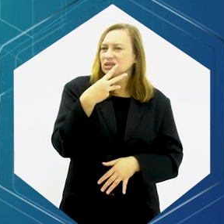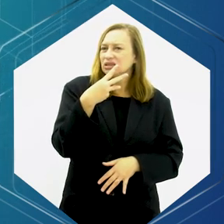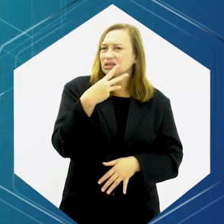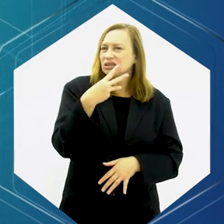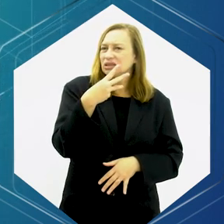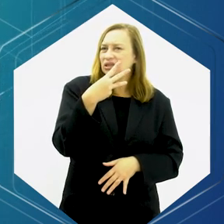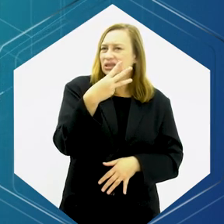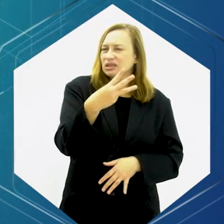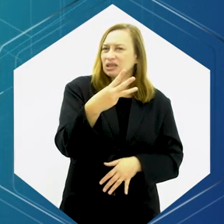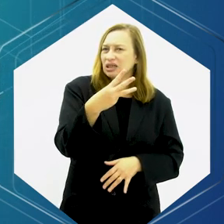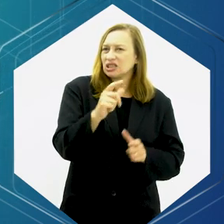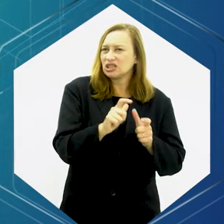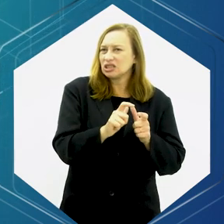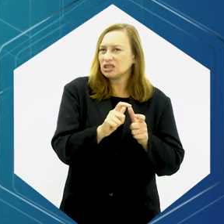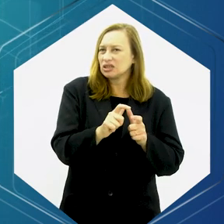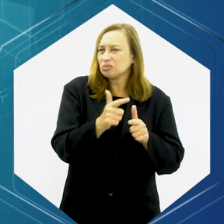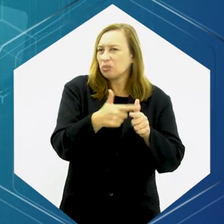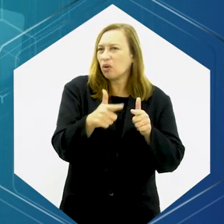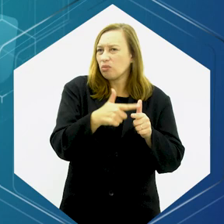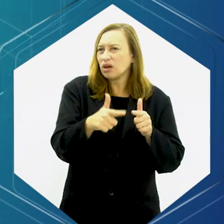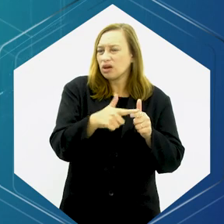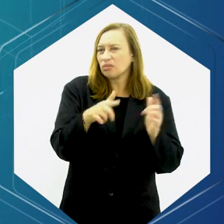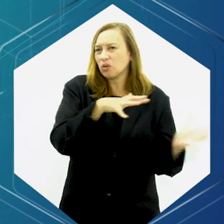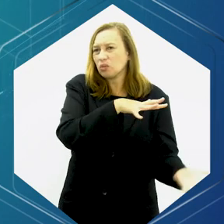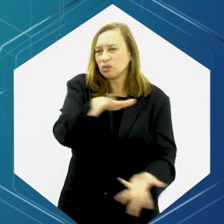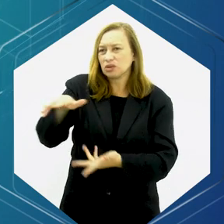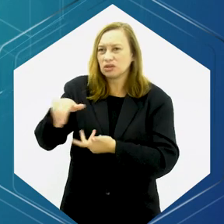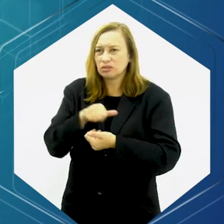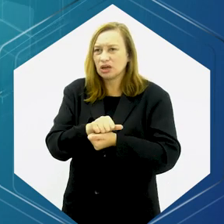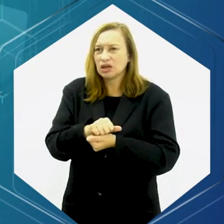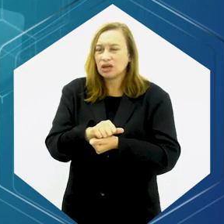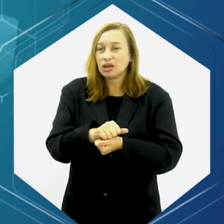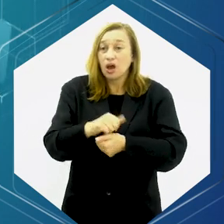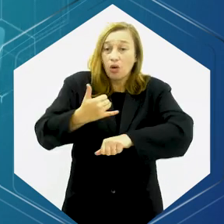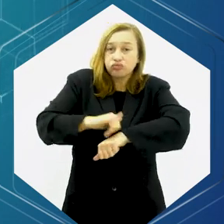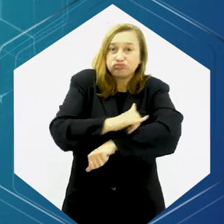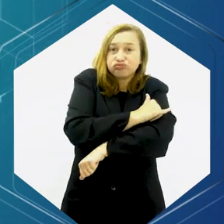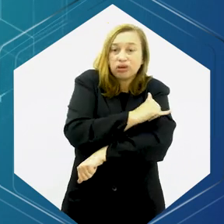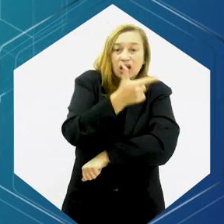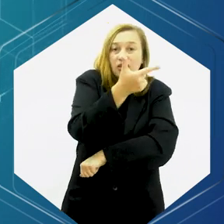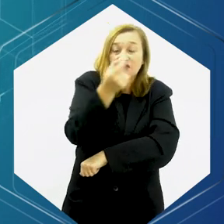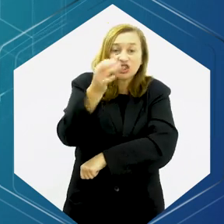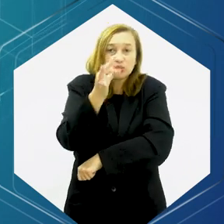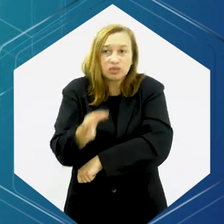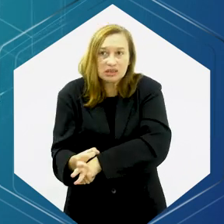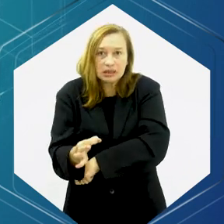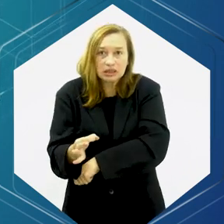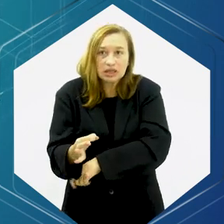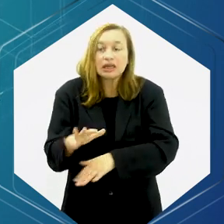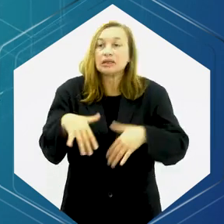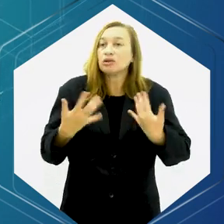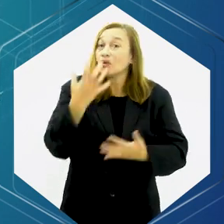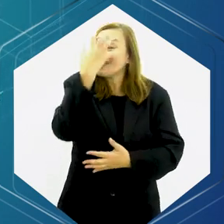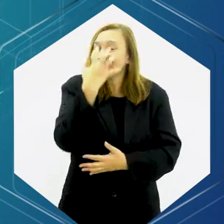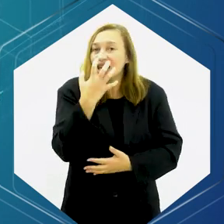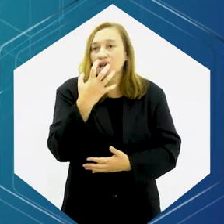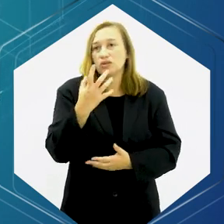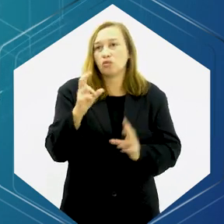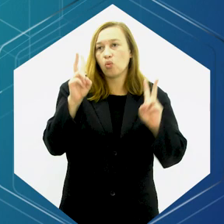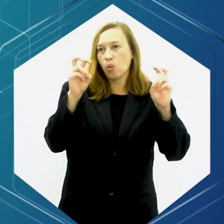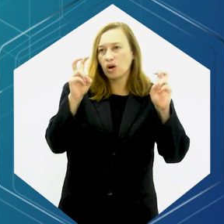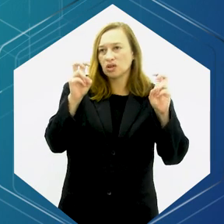mundiais onde a obesidade está acima de 20% então Esso é uma uma situação muito